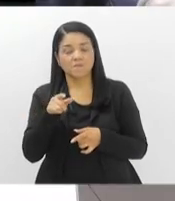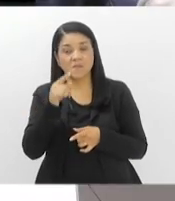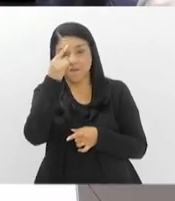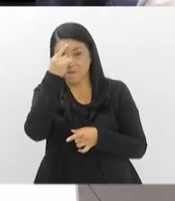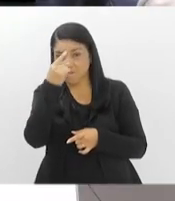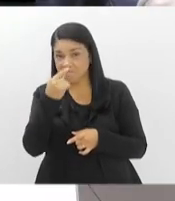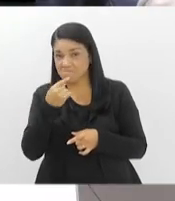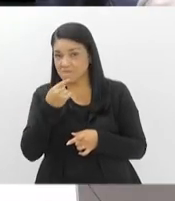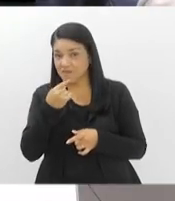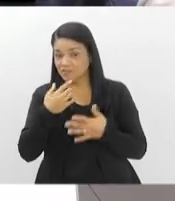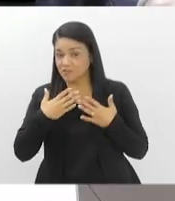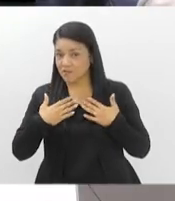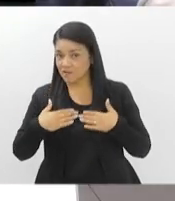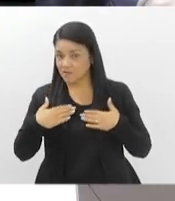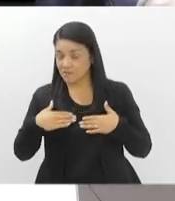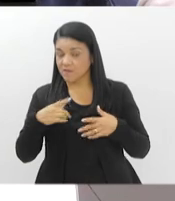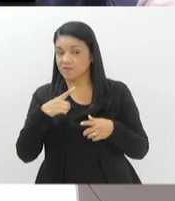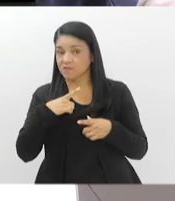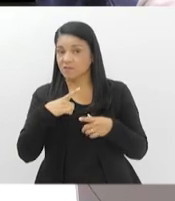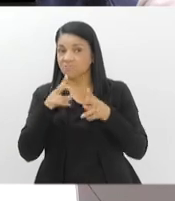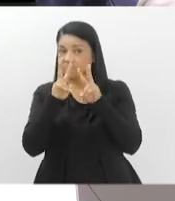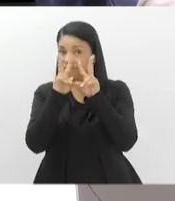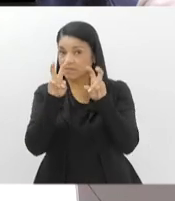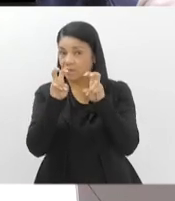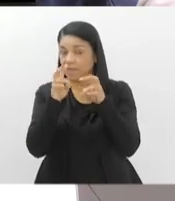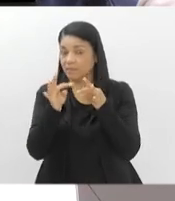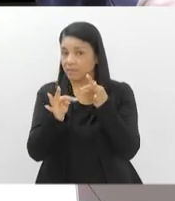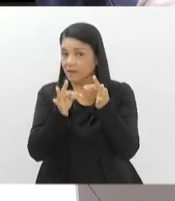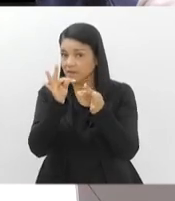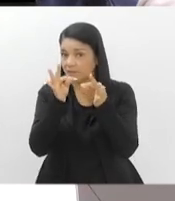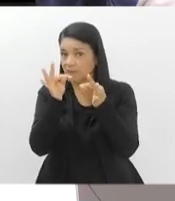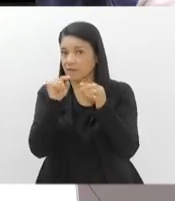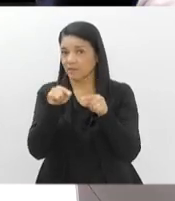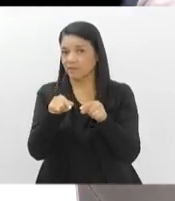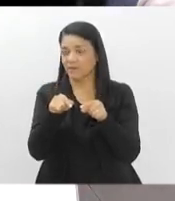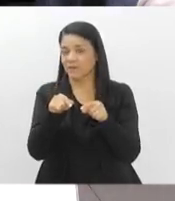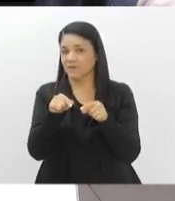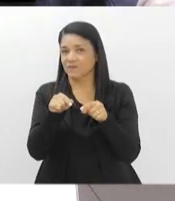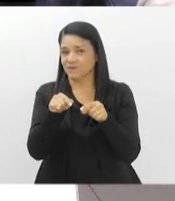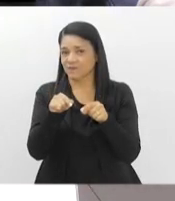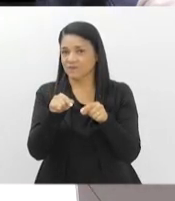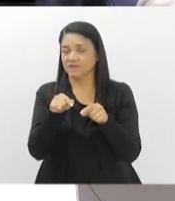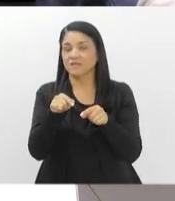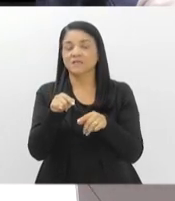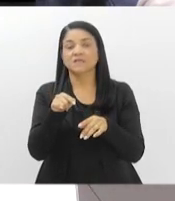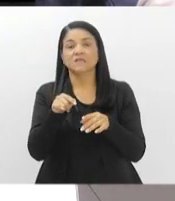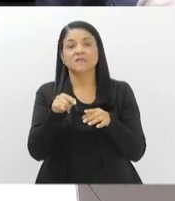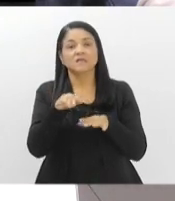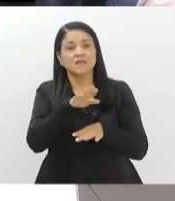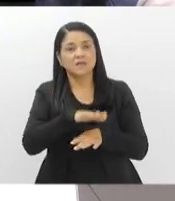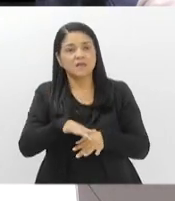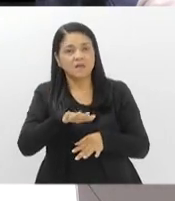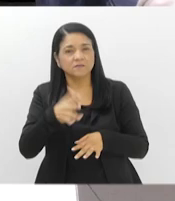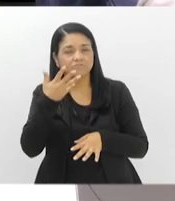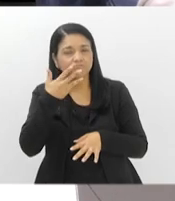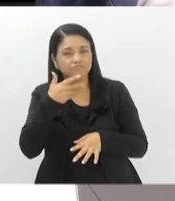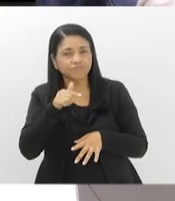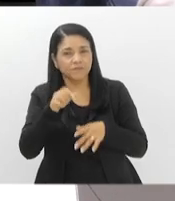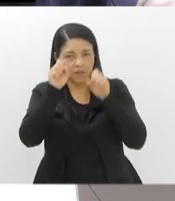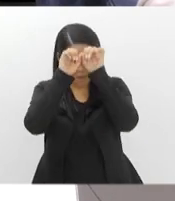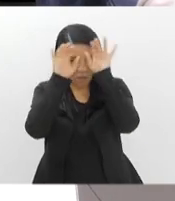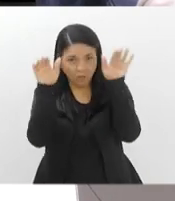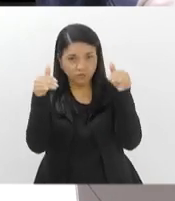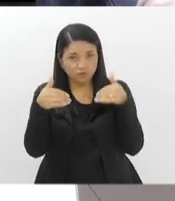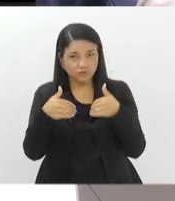falando de tratamento para as pessoas que estão perdendo alguma coisa Principalmente as crianças autistas mas a realidade ela